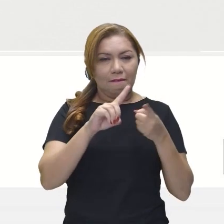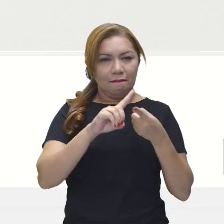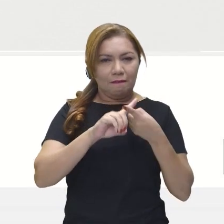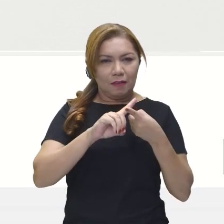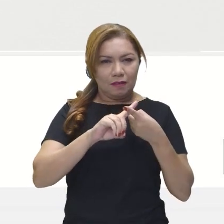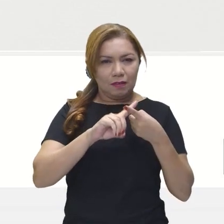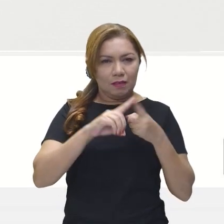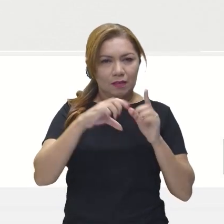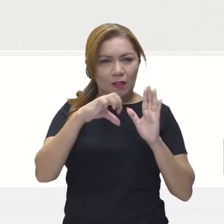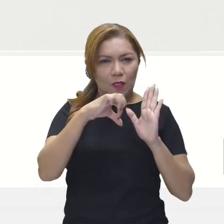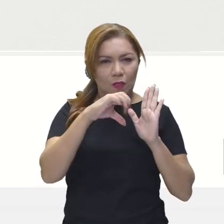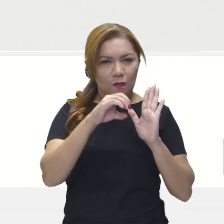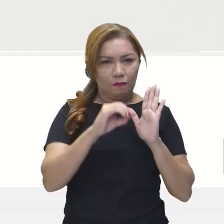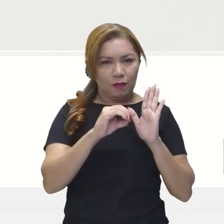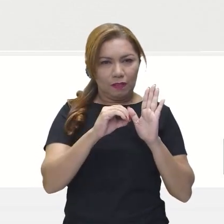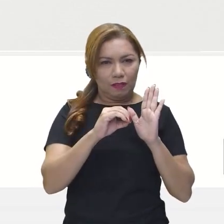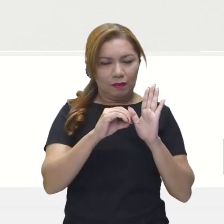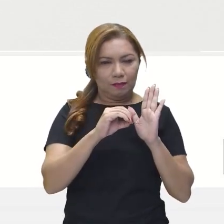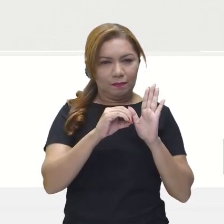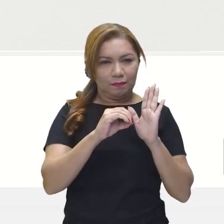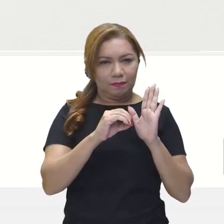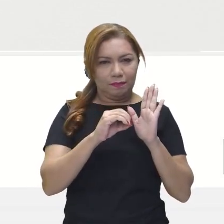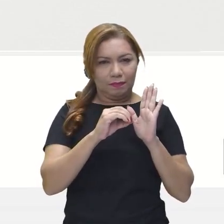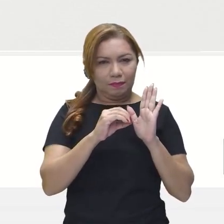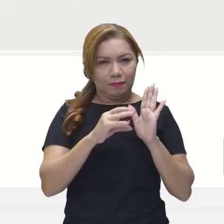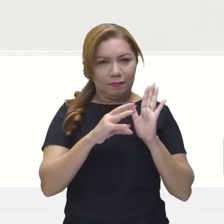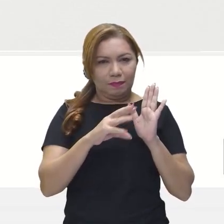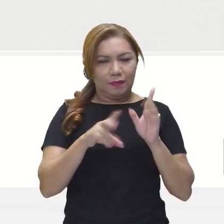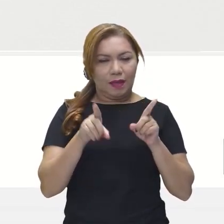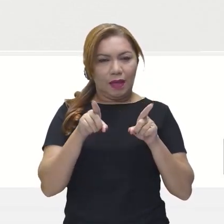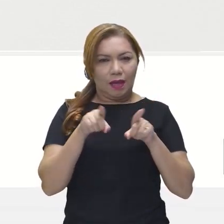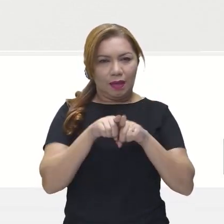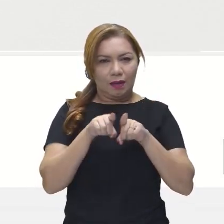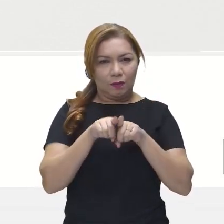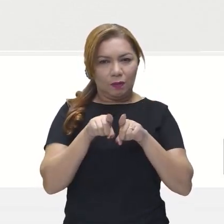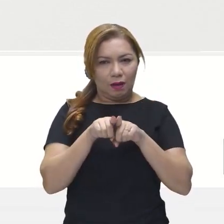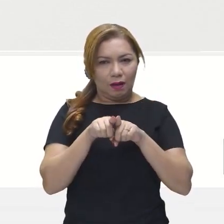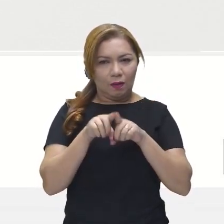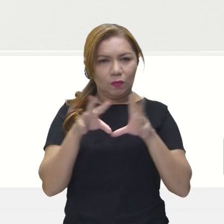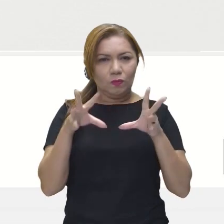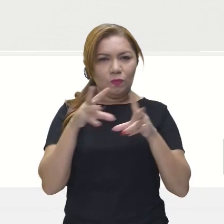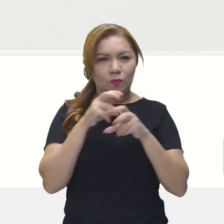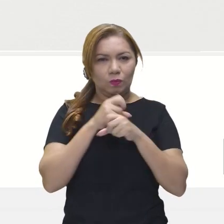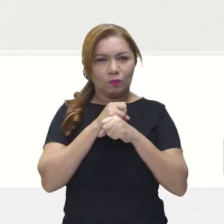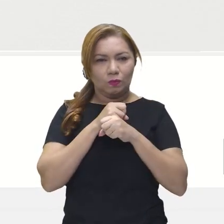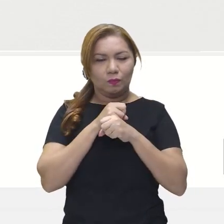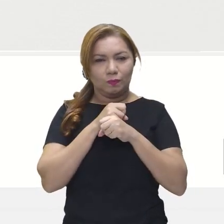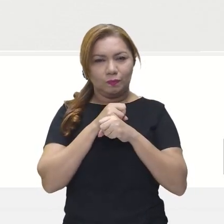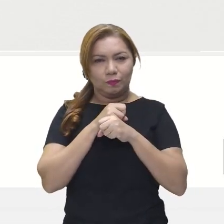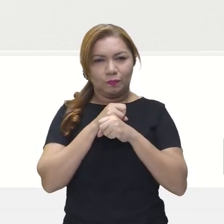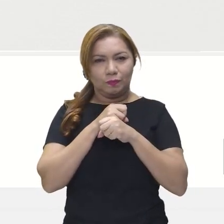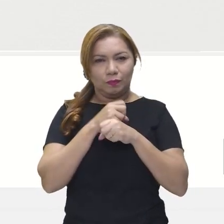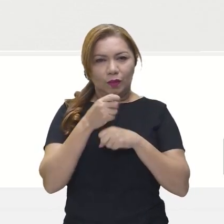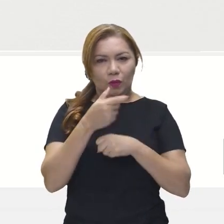90. Qual o resultado? O resultado aqui vai dar 2.700. Eu